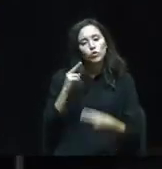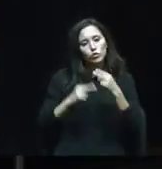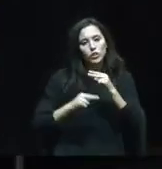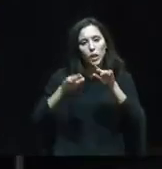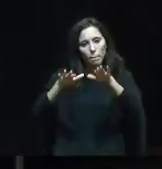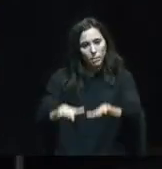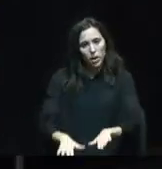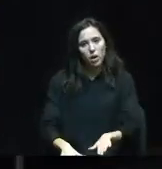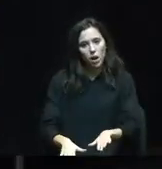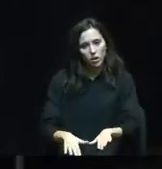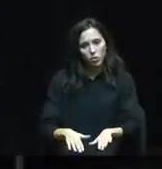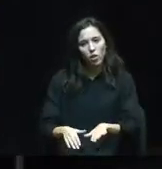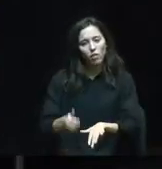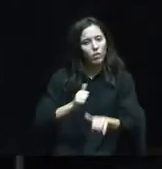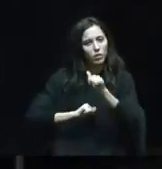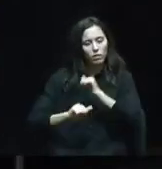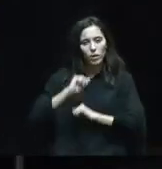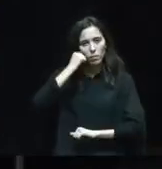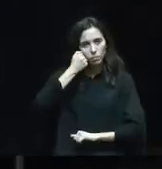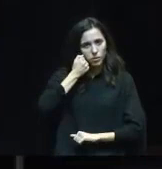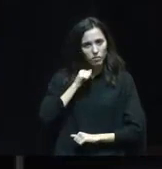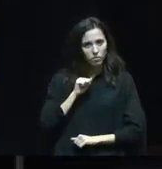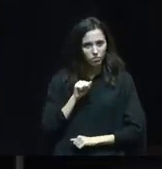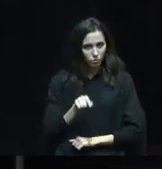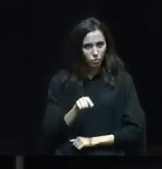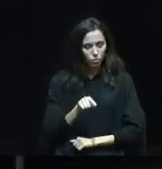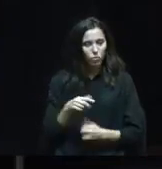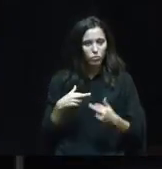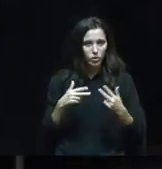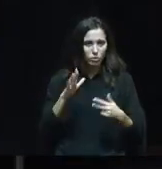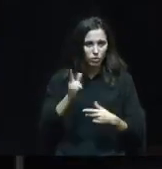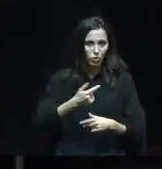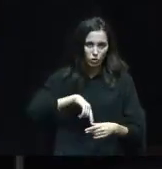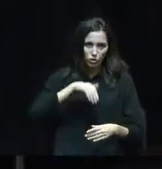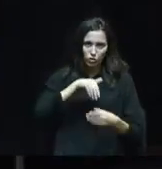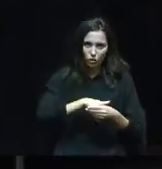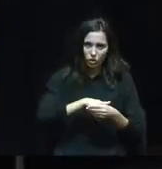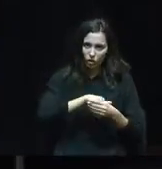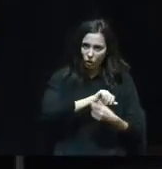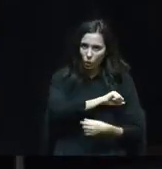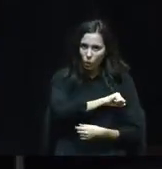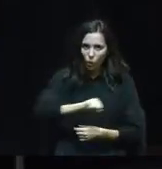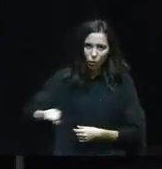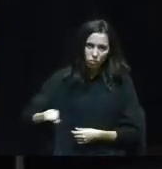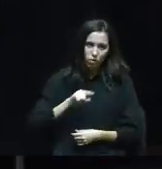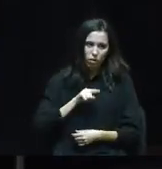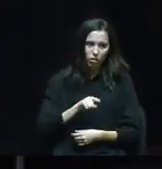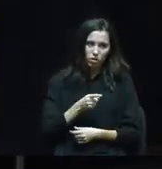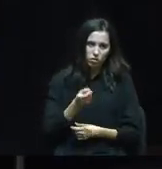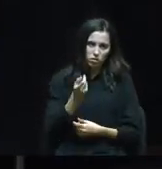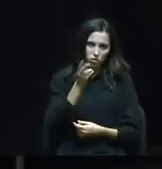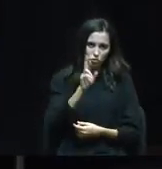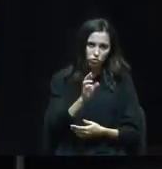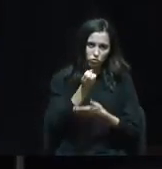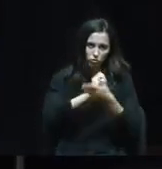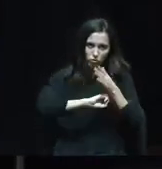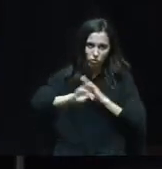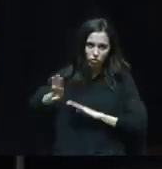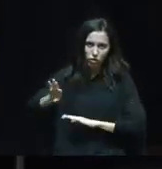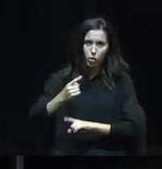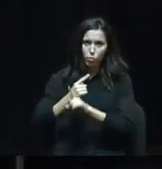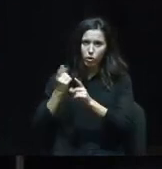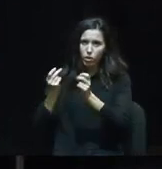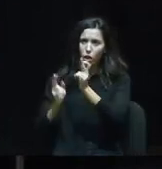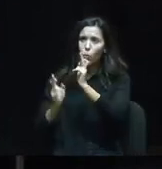esta medida regressiva e danosa para o município de Lisboa. Nós votaremos convictamente contra esta devolução de rendimentos aos que mais têm e que